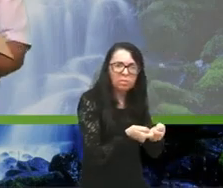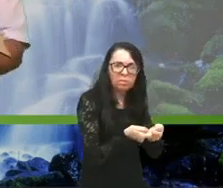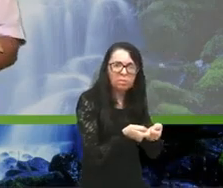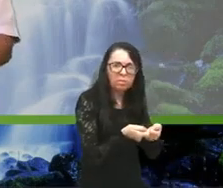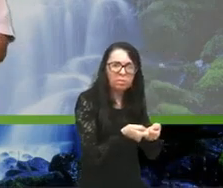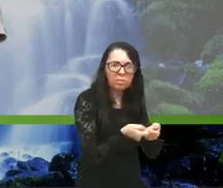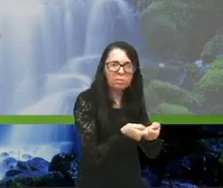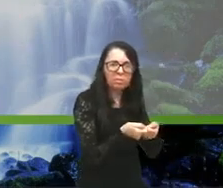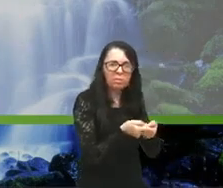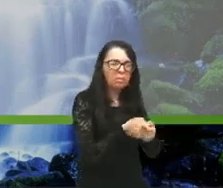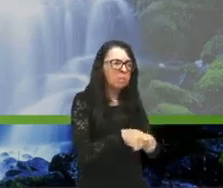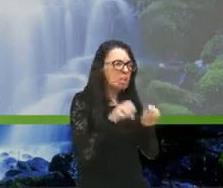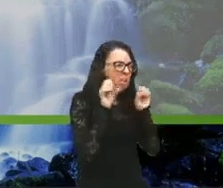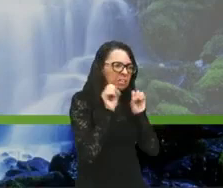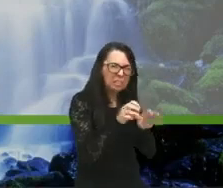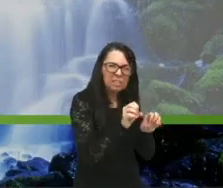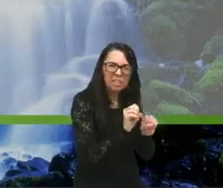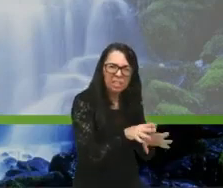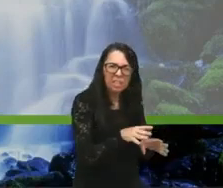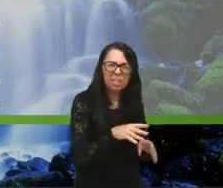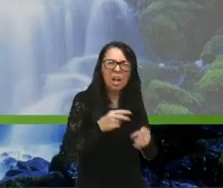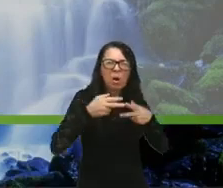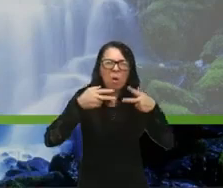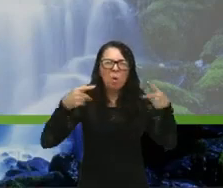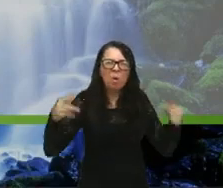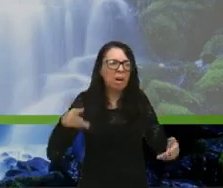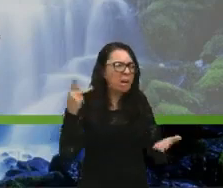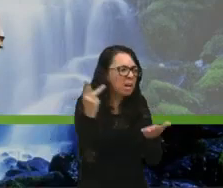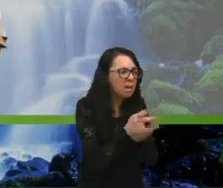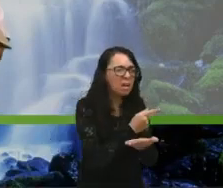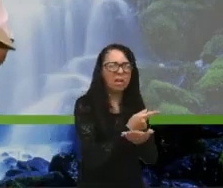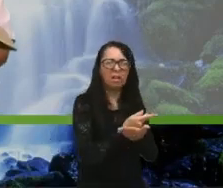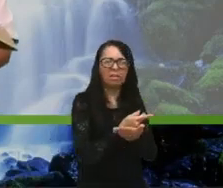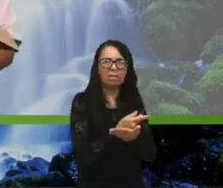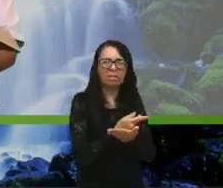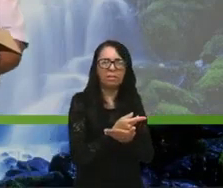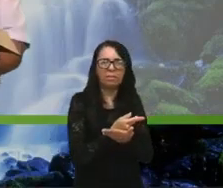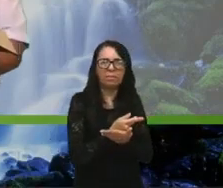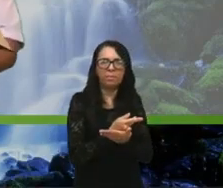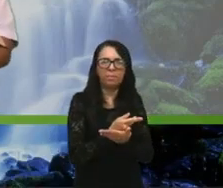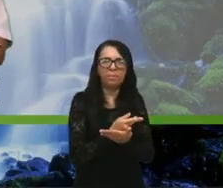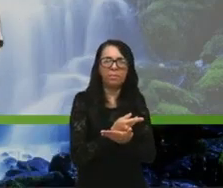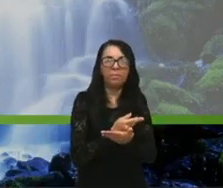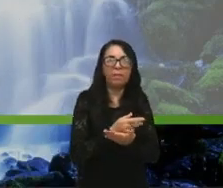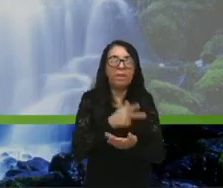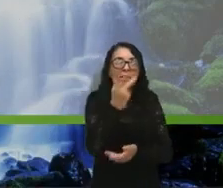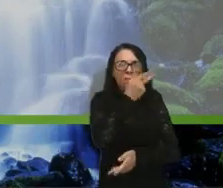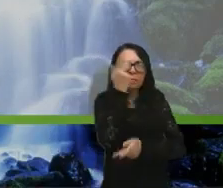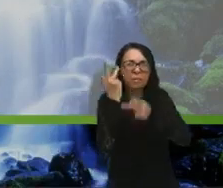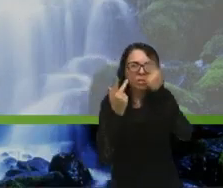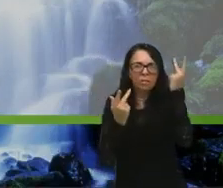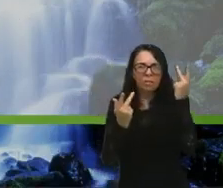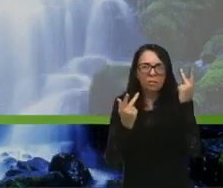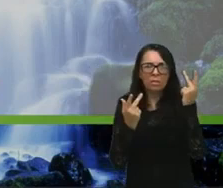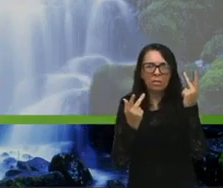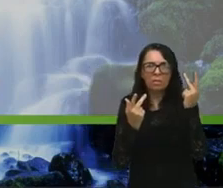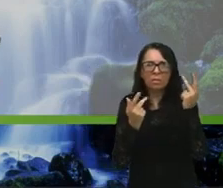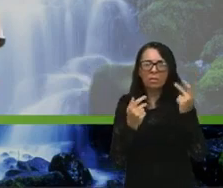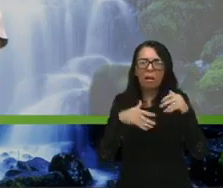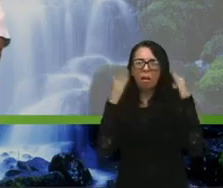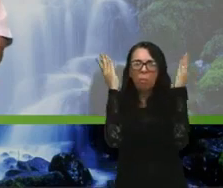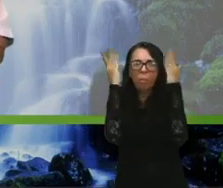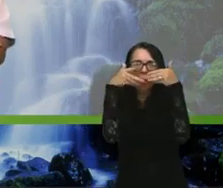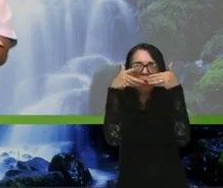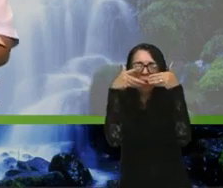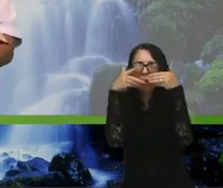destacarem na igreja. Essas pessoas sentem-se importantes e necessárias. É como se elas